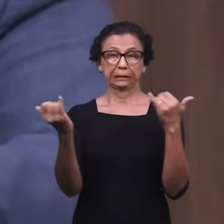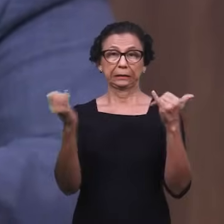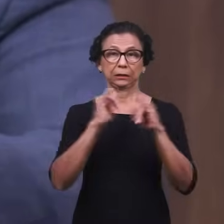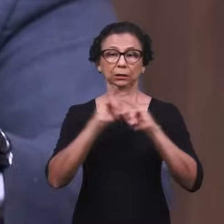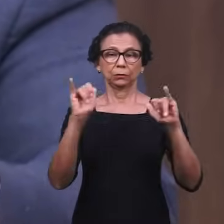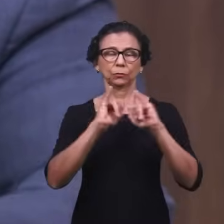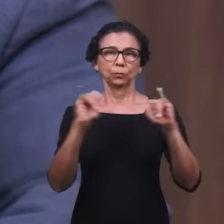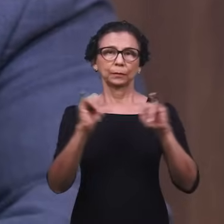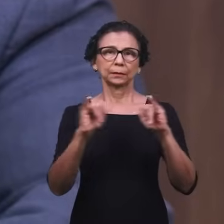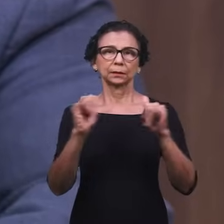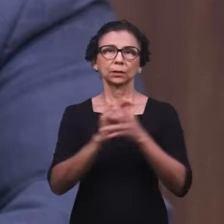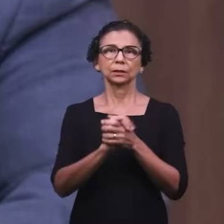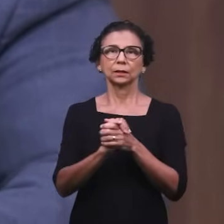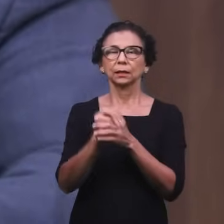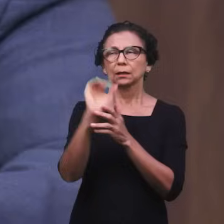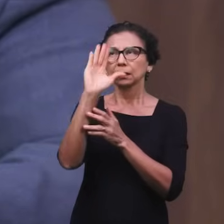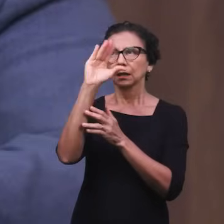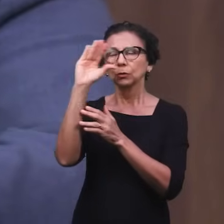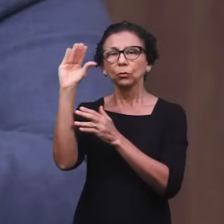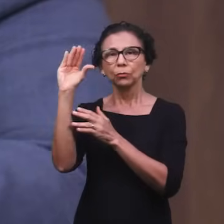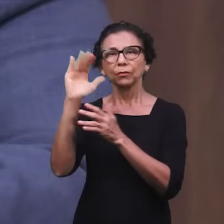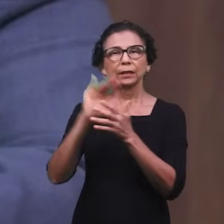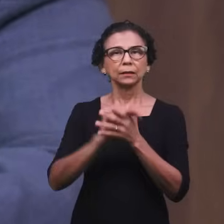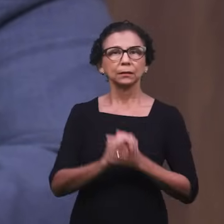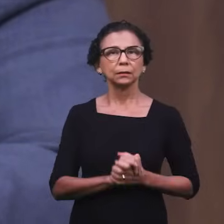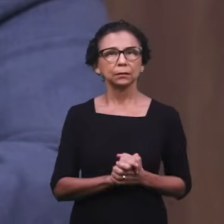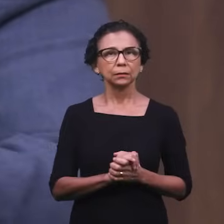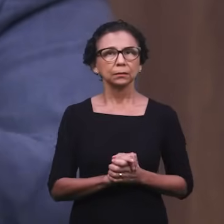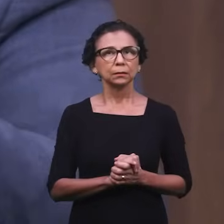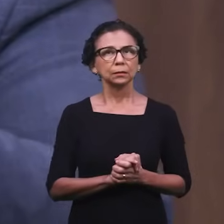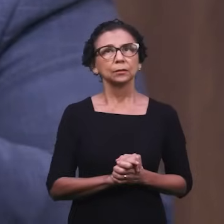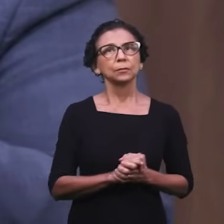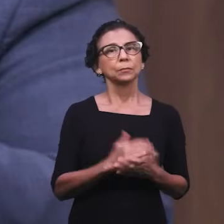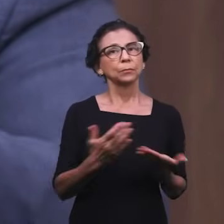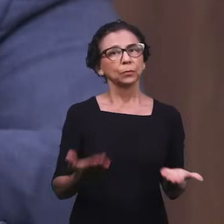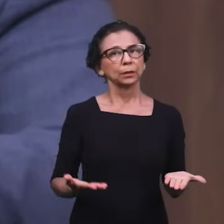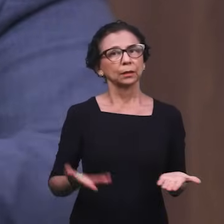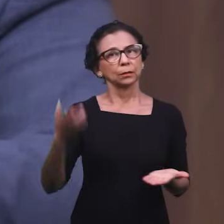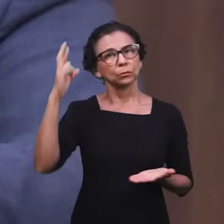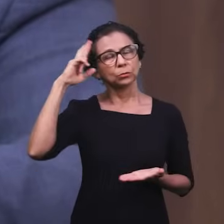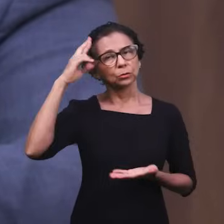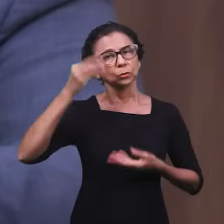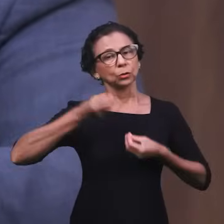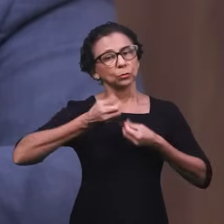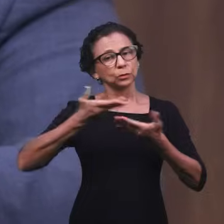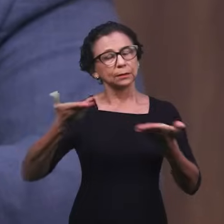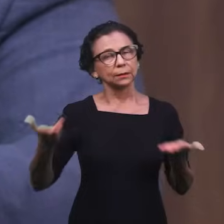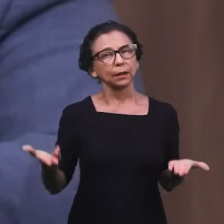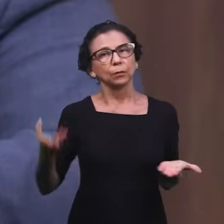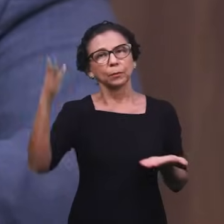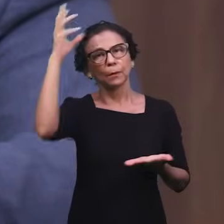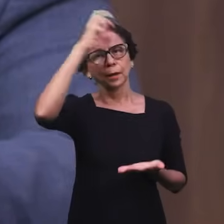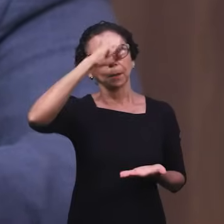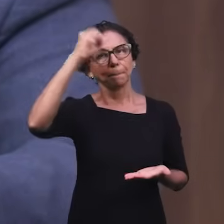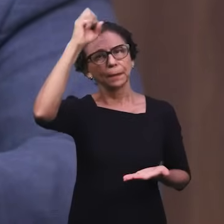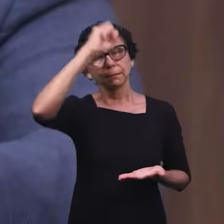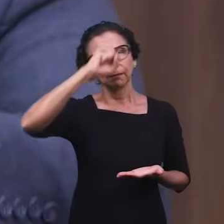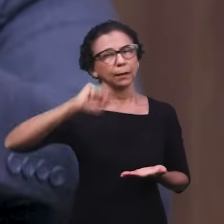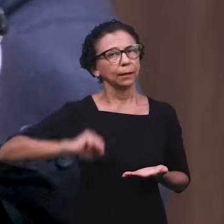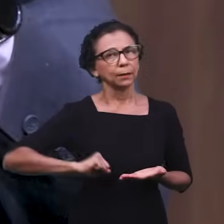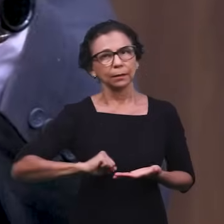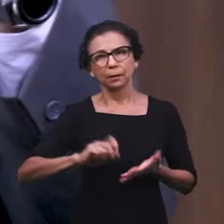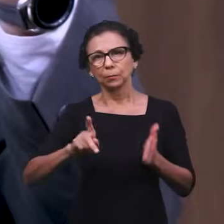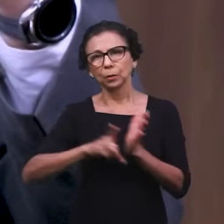estão na internet, na nuvem, que é uma compreensão daquilo que o Senhor nos deu para aprender nessa terra, que é a energia